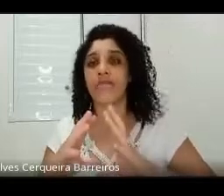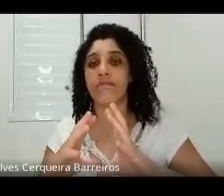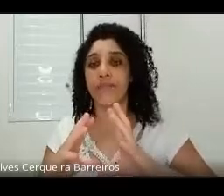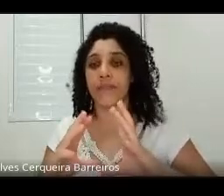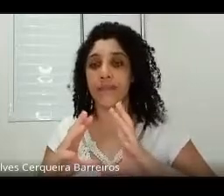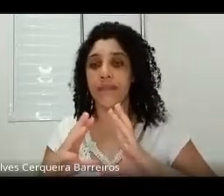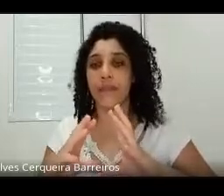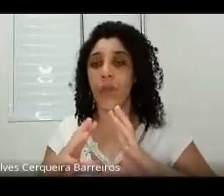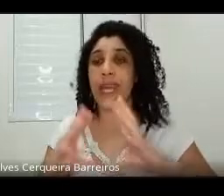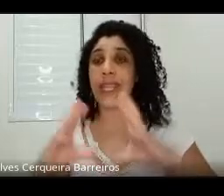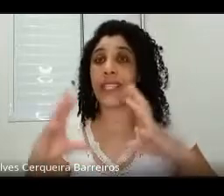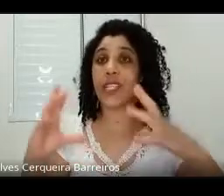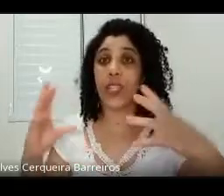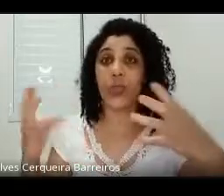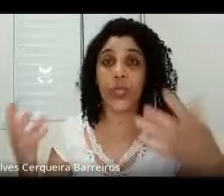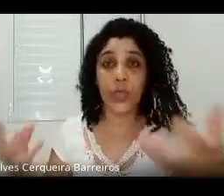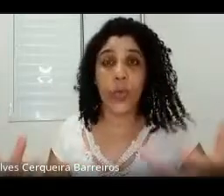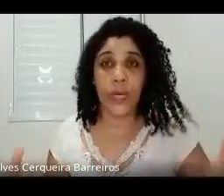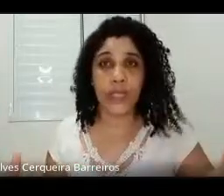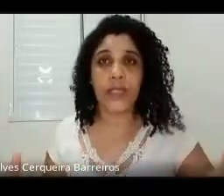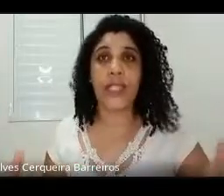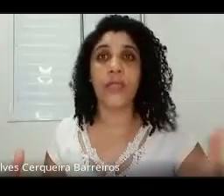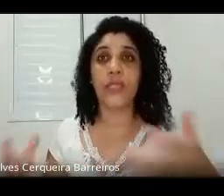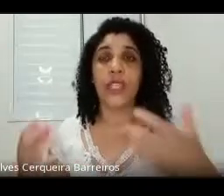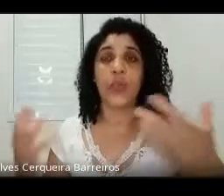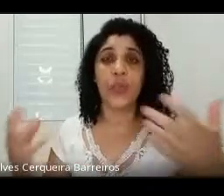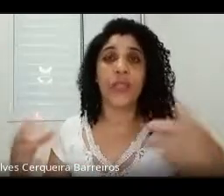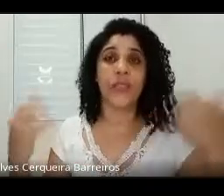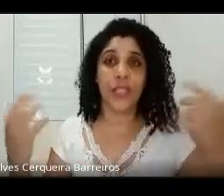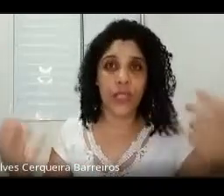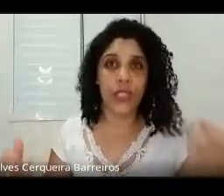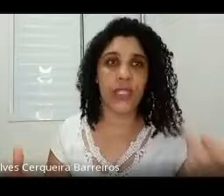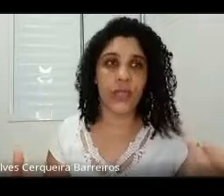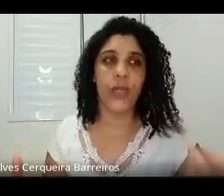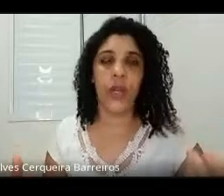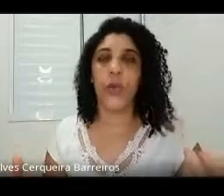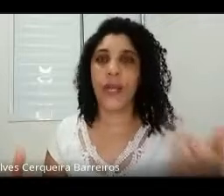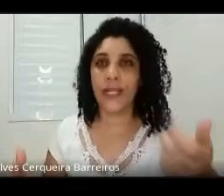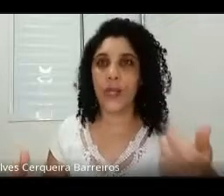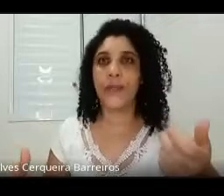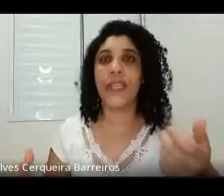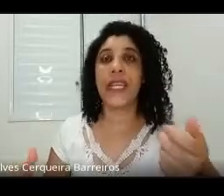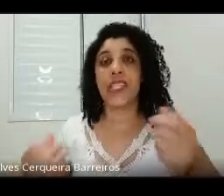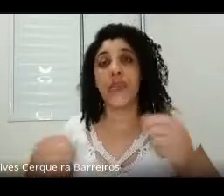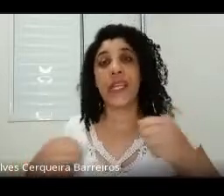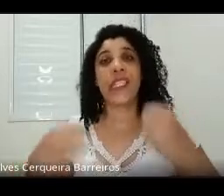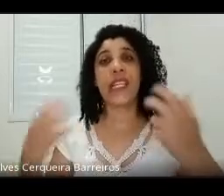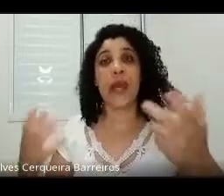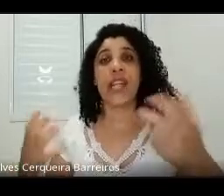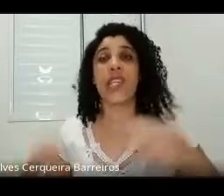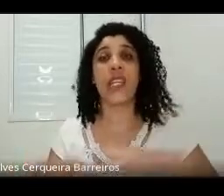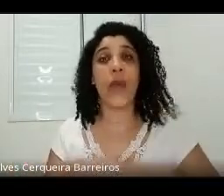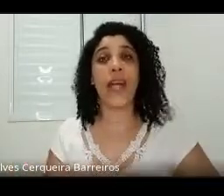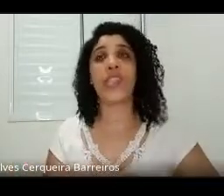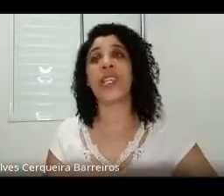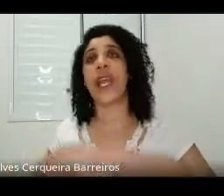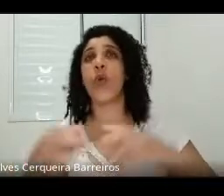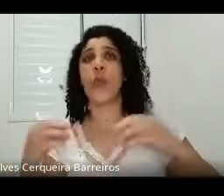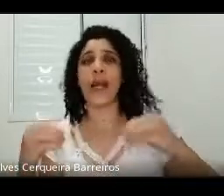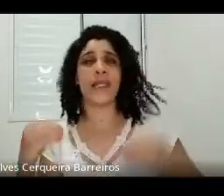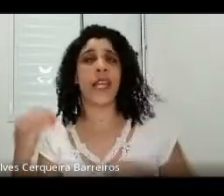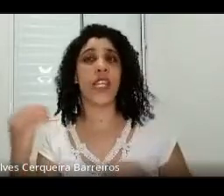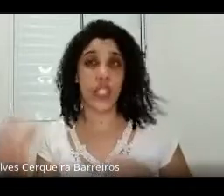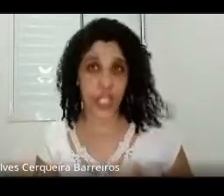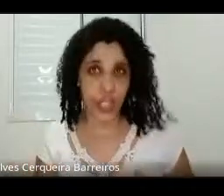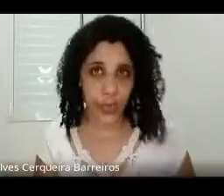é uma característica dos humanos, então os seres humanos que utilizam uma língua, diferente da linguagem. A linguagem é